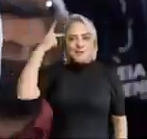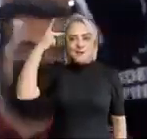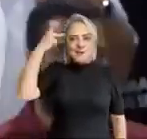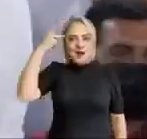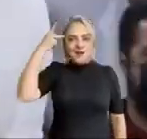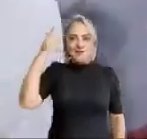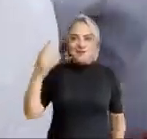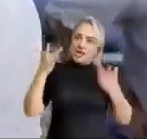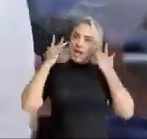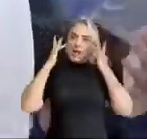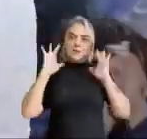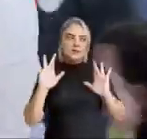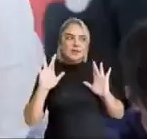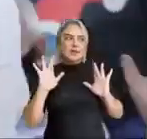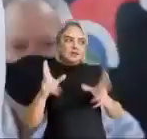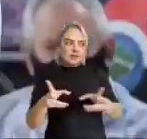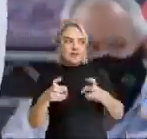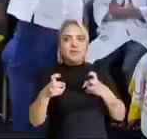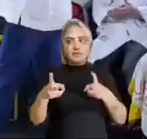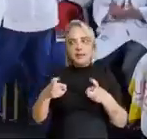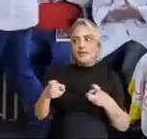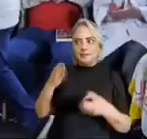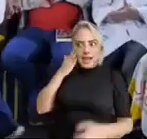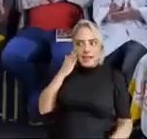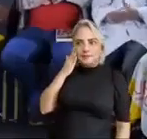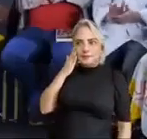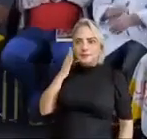está percebendo. Então,